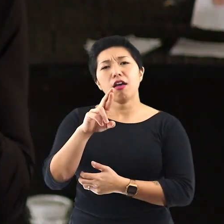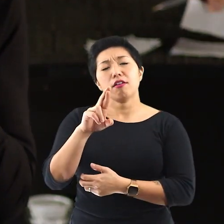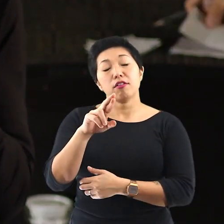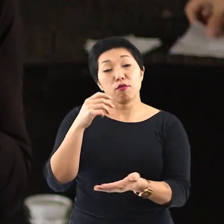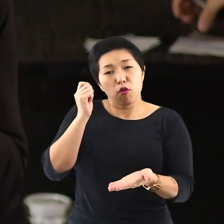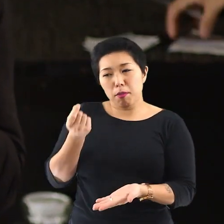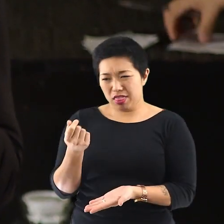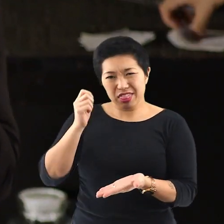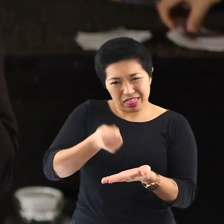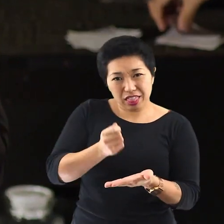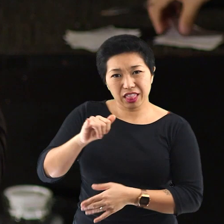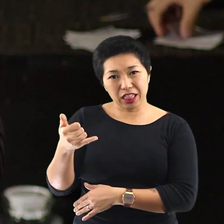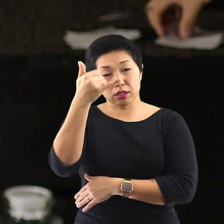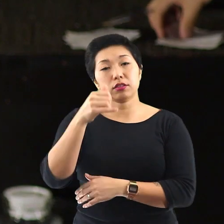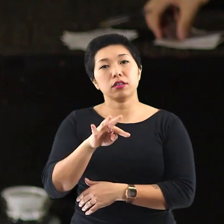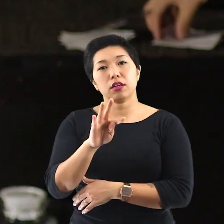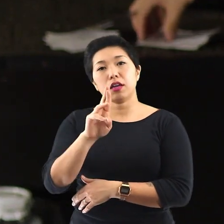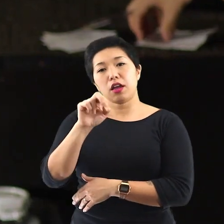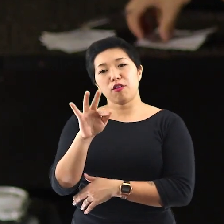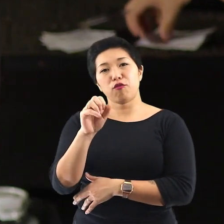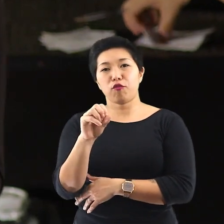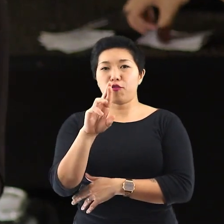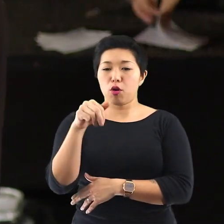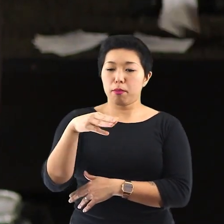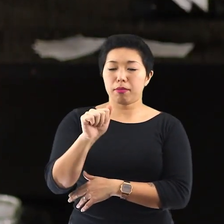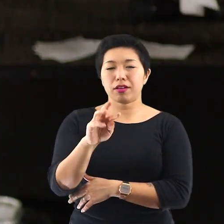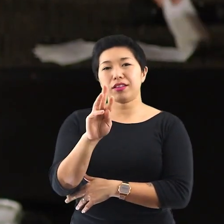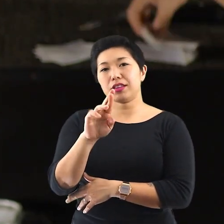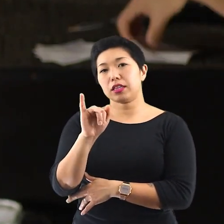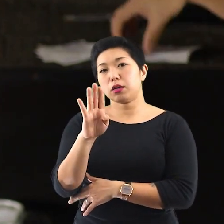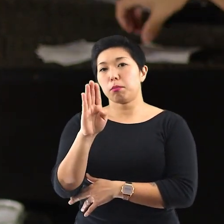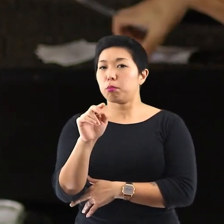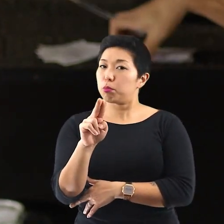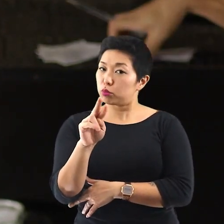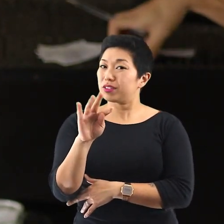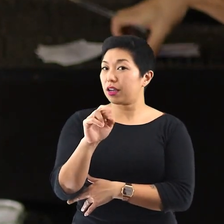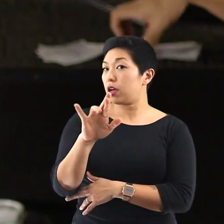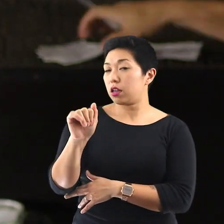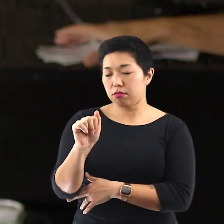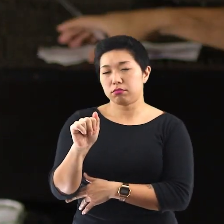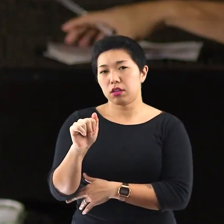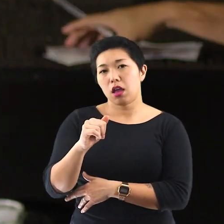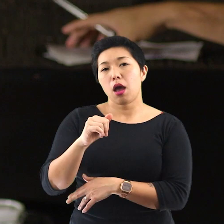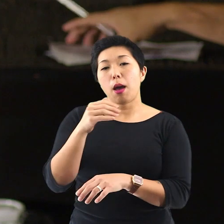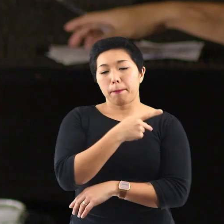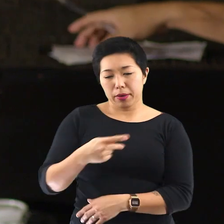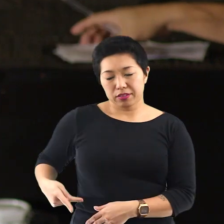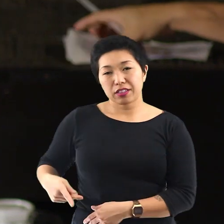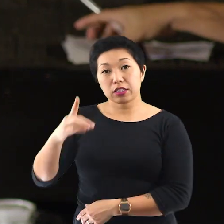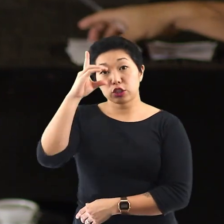reforma tributária. Certo dia, a presidenta Dilma já estava fora